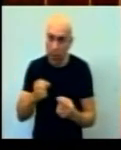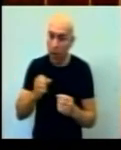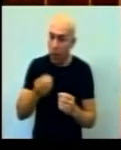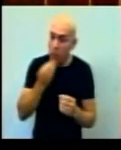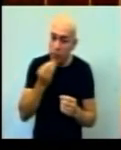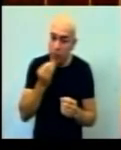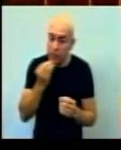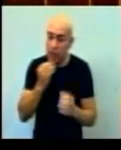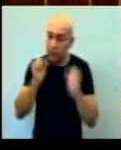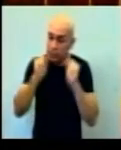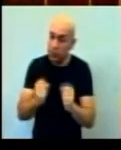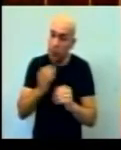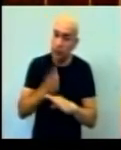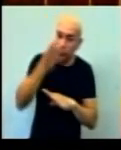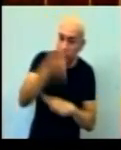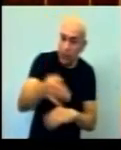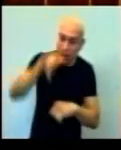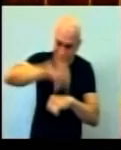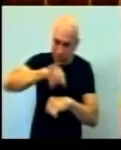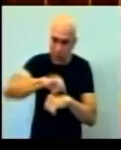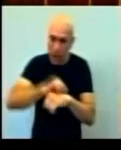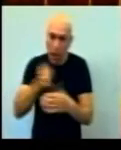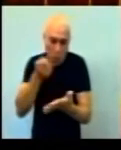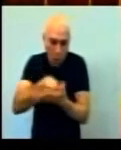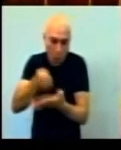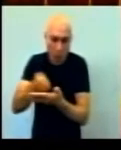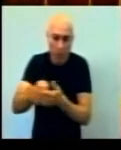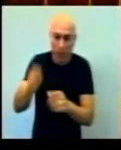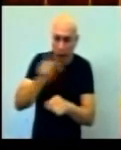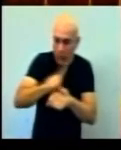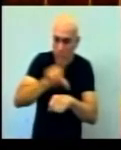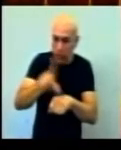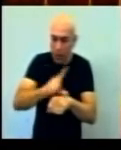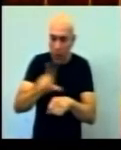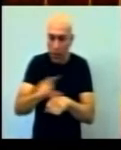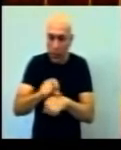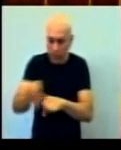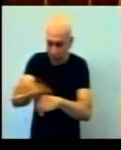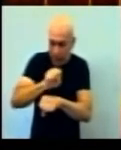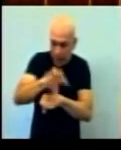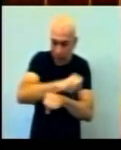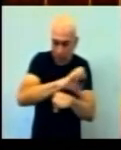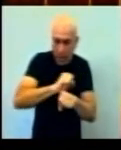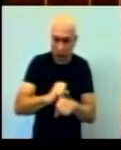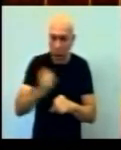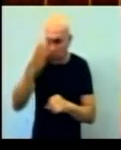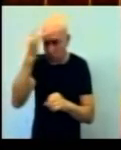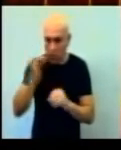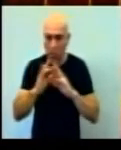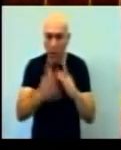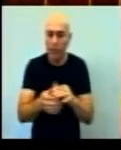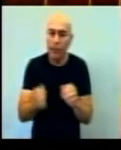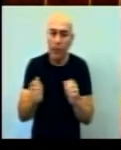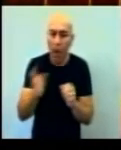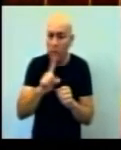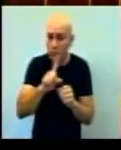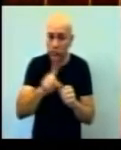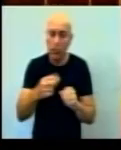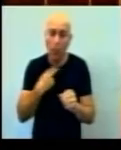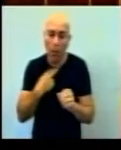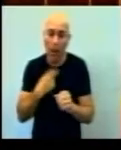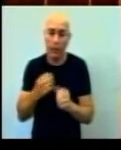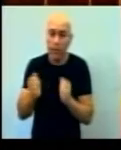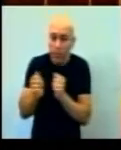essa oportunidade, sem correr o risco de se contaminar por conta de aglomerações. Tá? Então, não levem pessoas